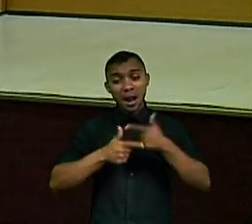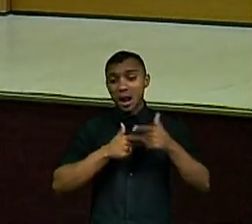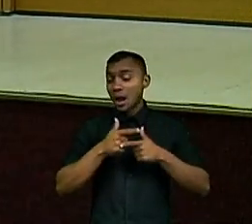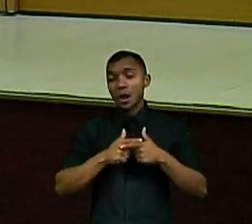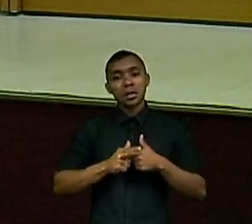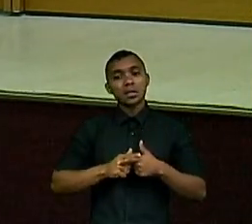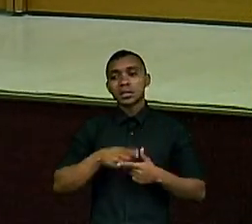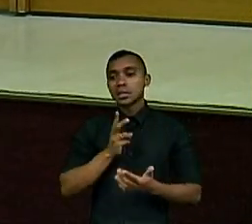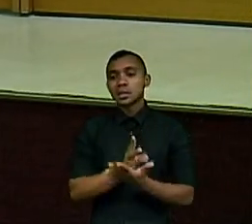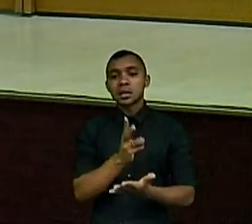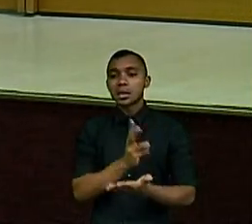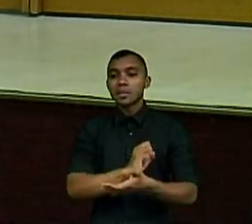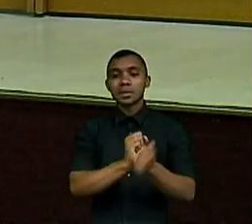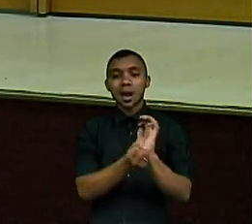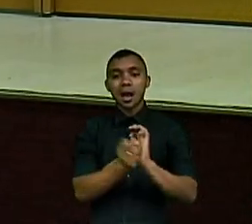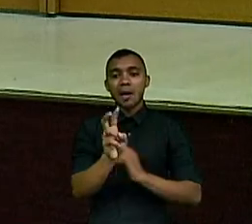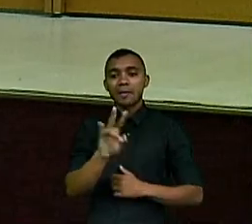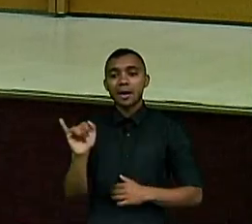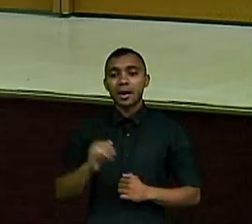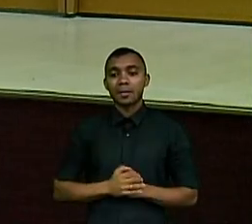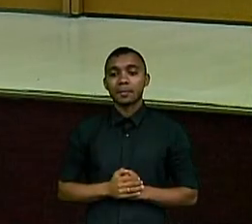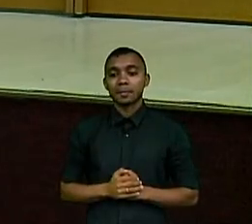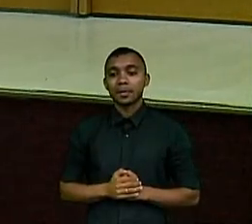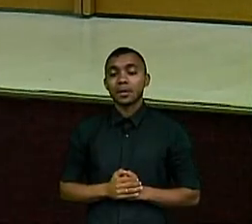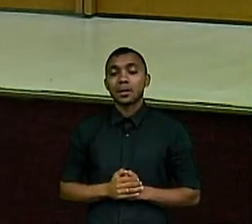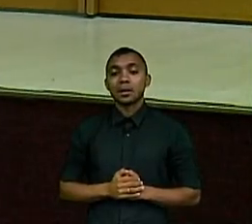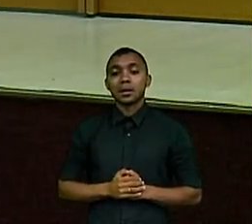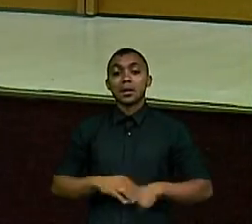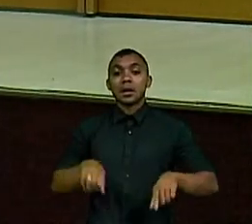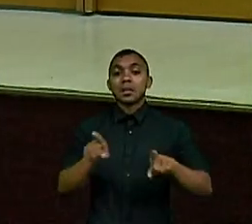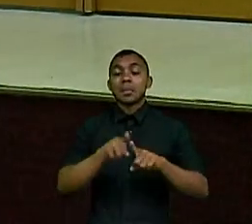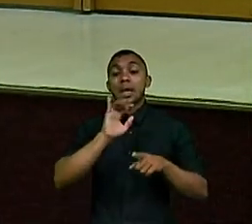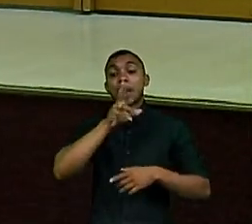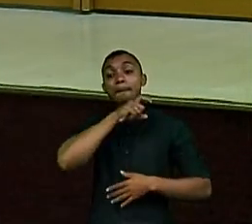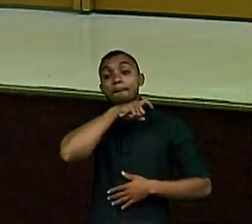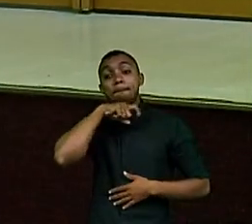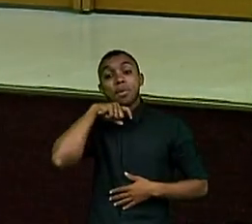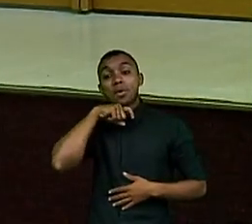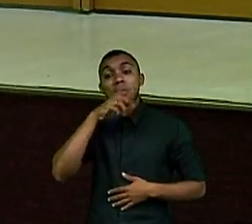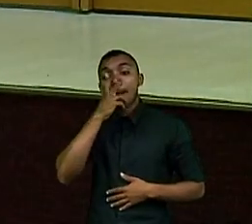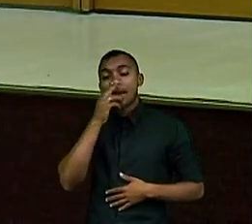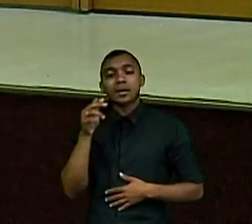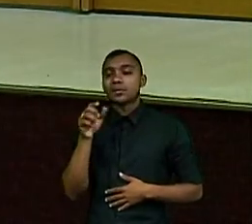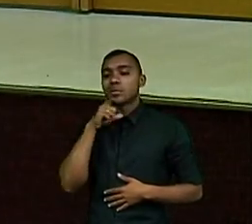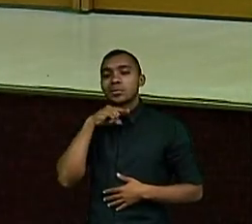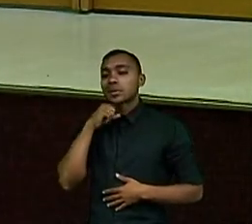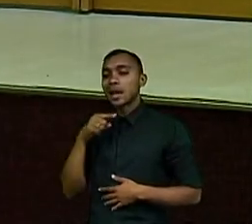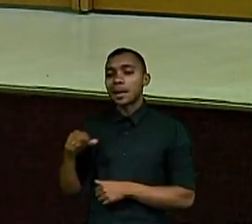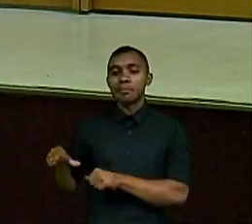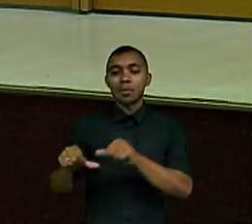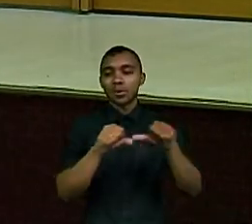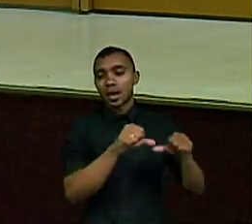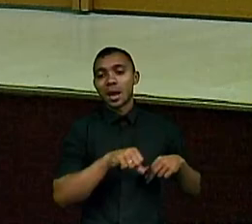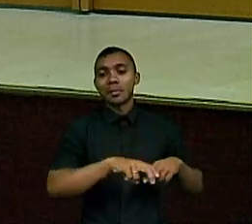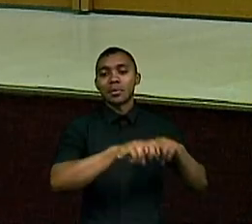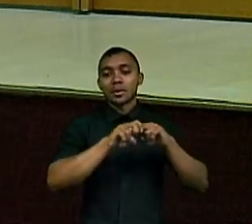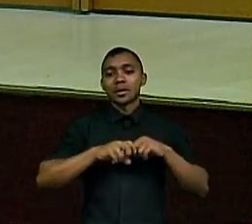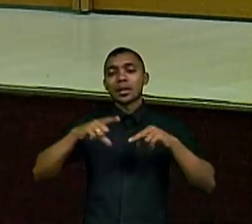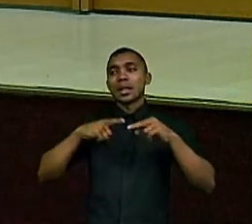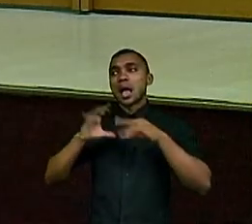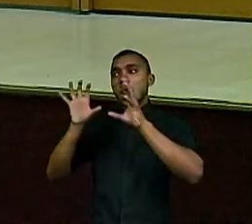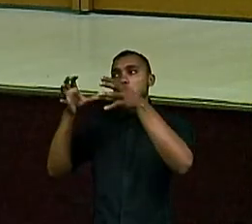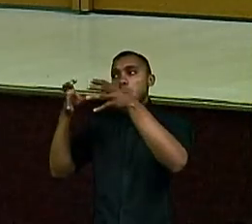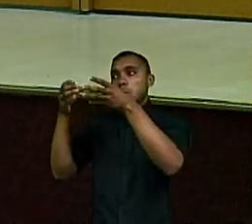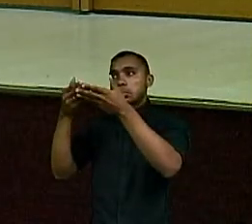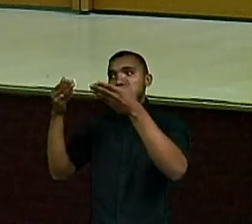segundo que a carga de trabalho é exploração os impostos eram tão grandes que inviabilizava essa mudança Então você tinha o cleron